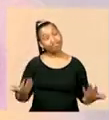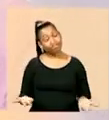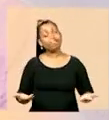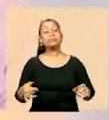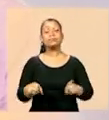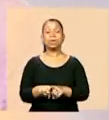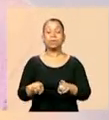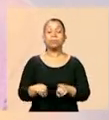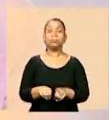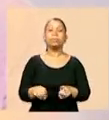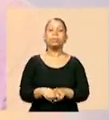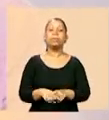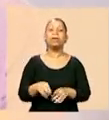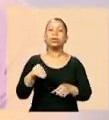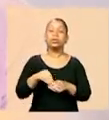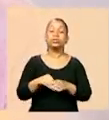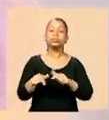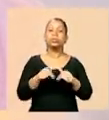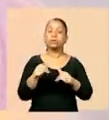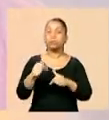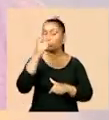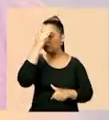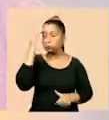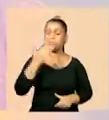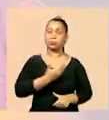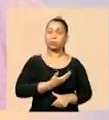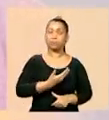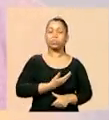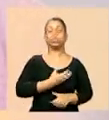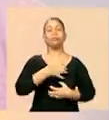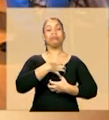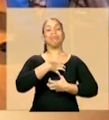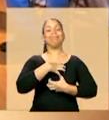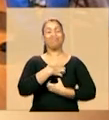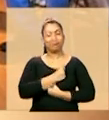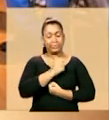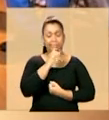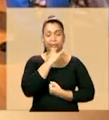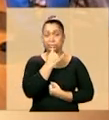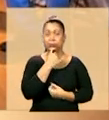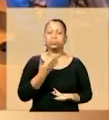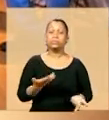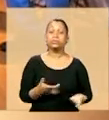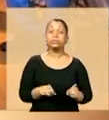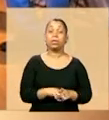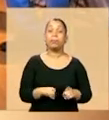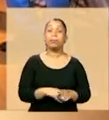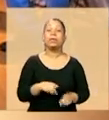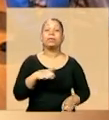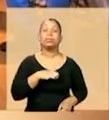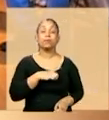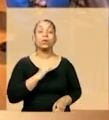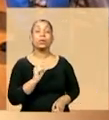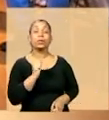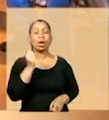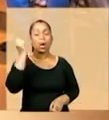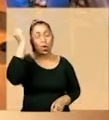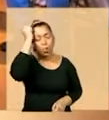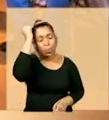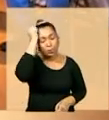além do setor de trabalho, os colegas também ficam abalados. Apenas complementando, existe uma política de culpabilização